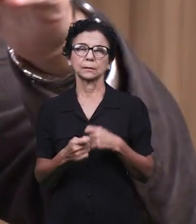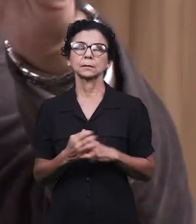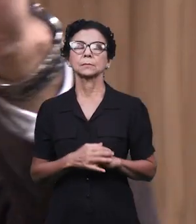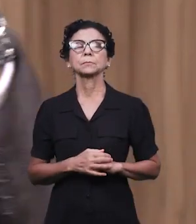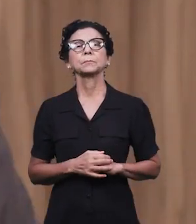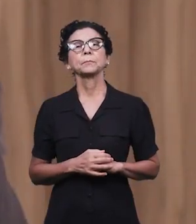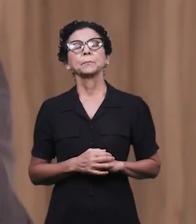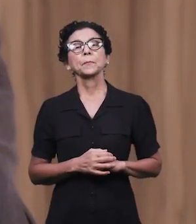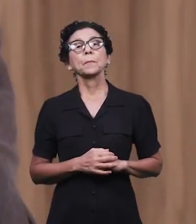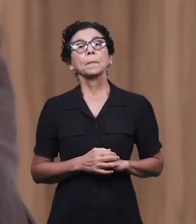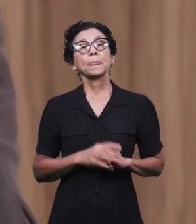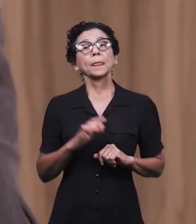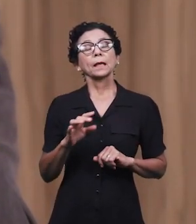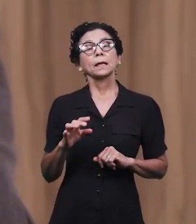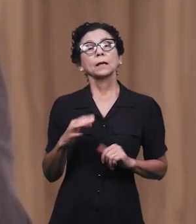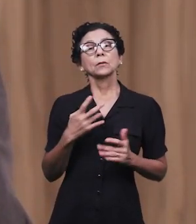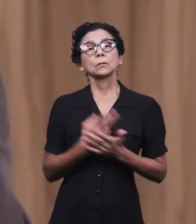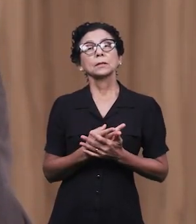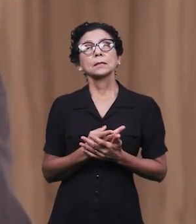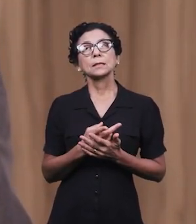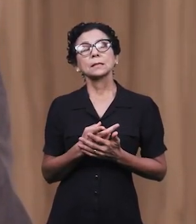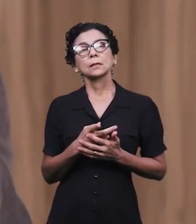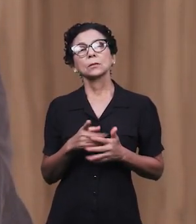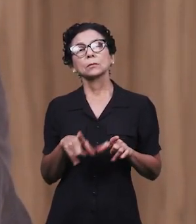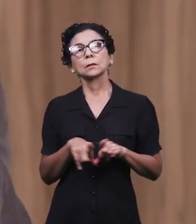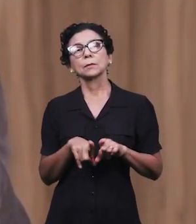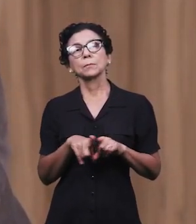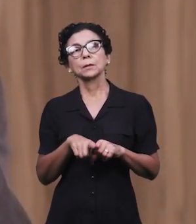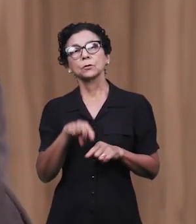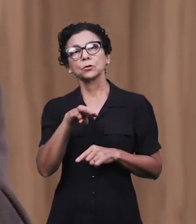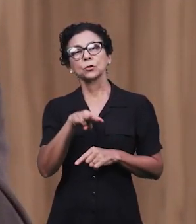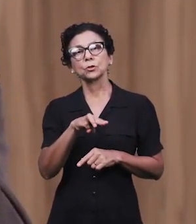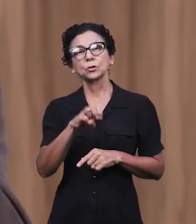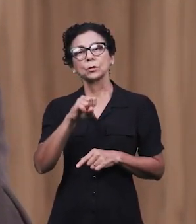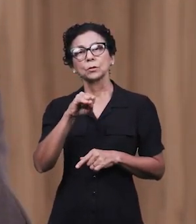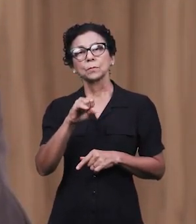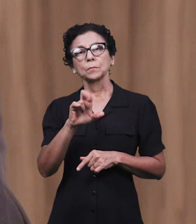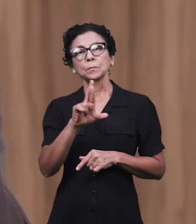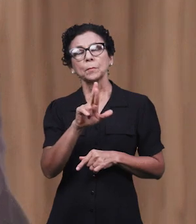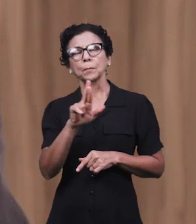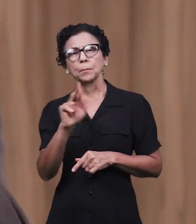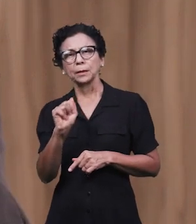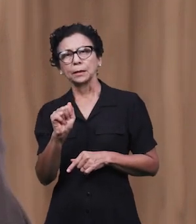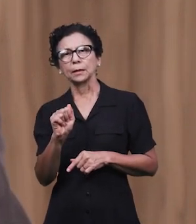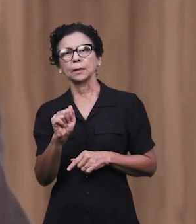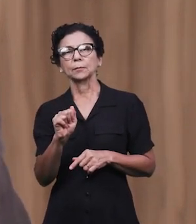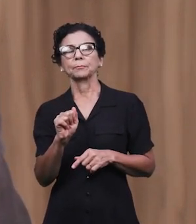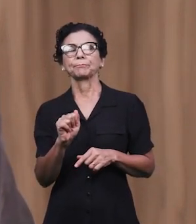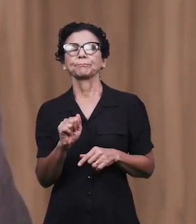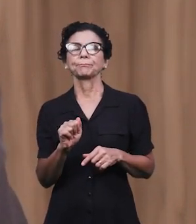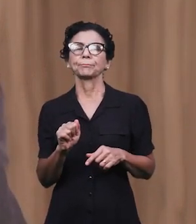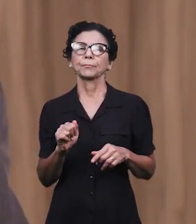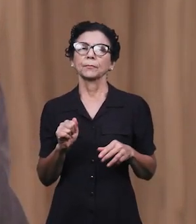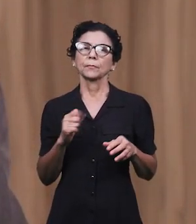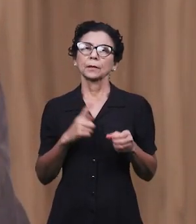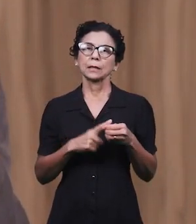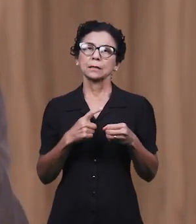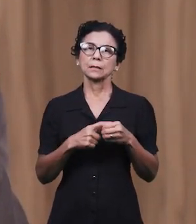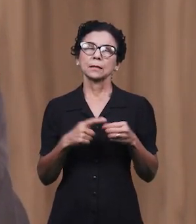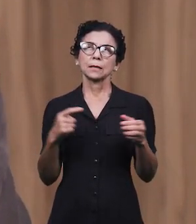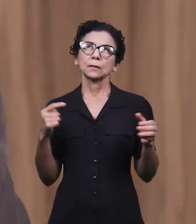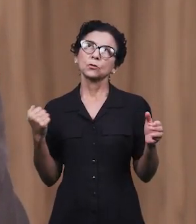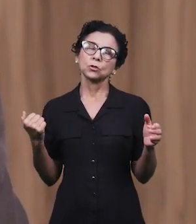de fato, aportar ali em bons portos. E nós temos o encontro, né, durante